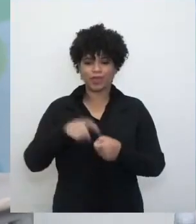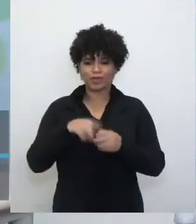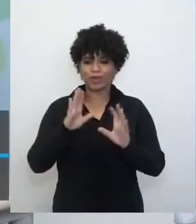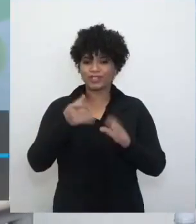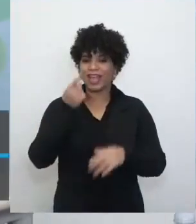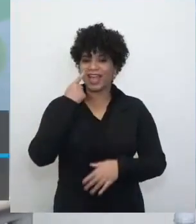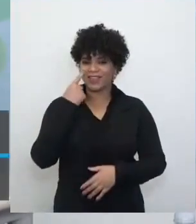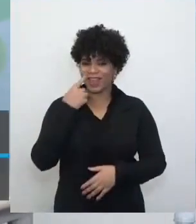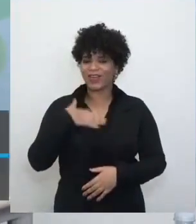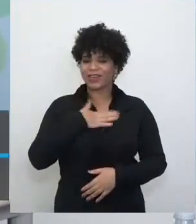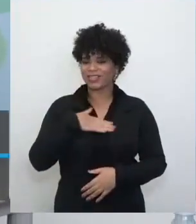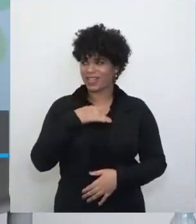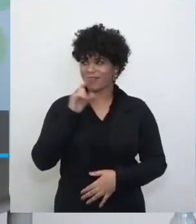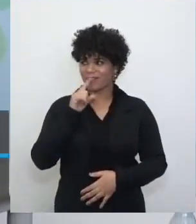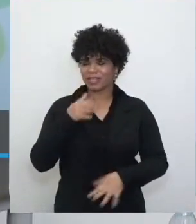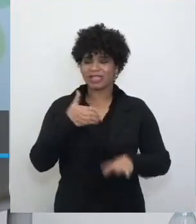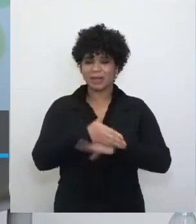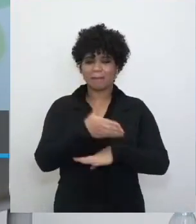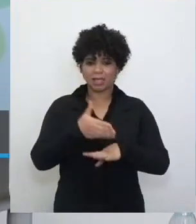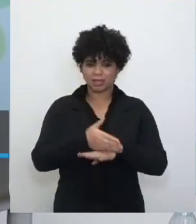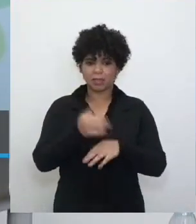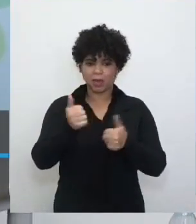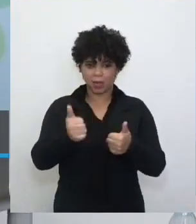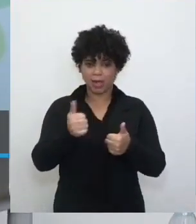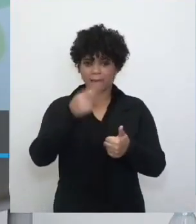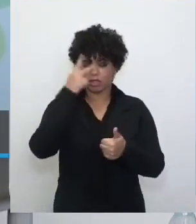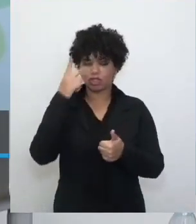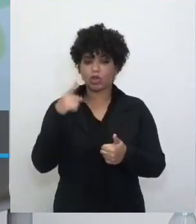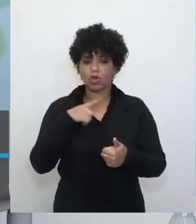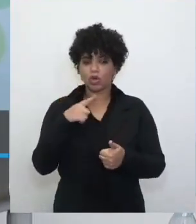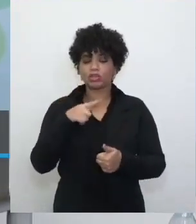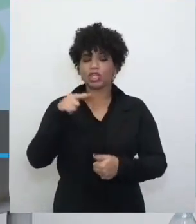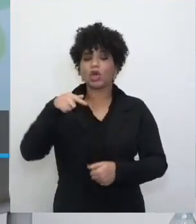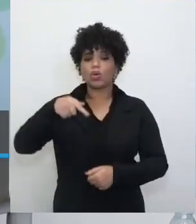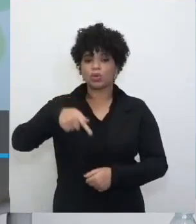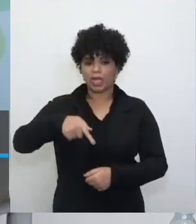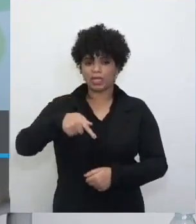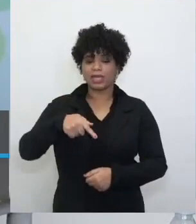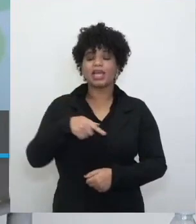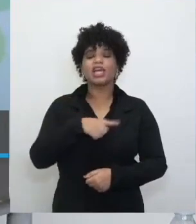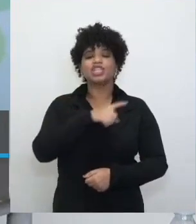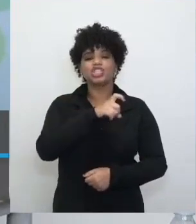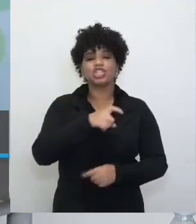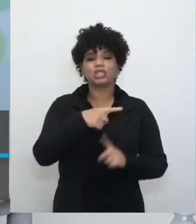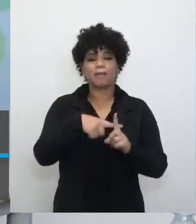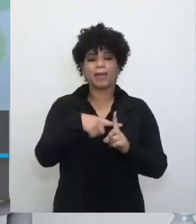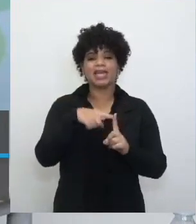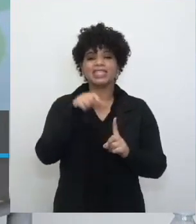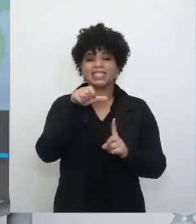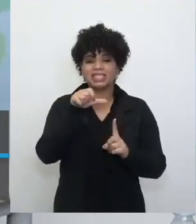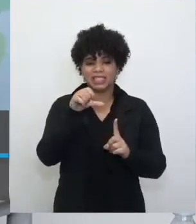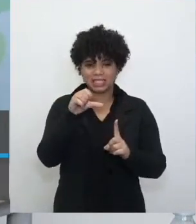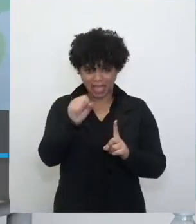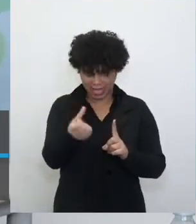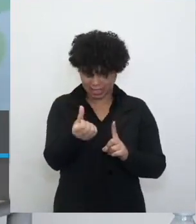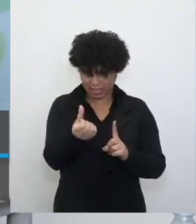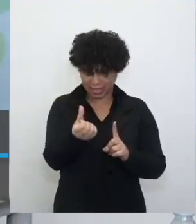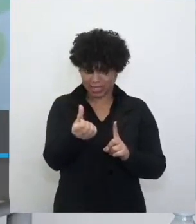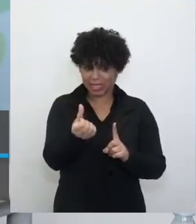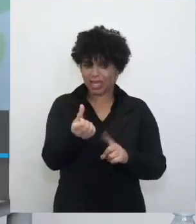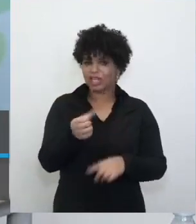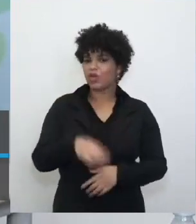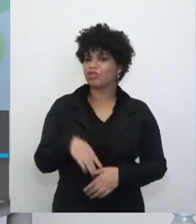Voltamos, olha, gostei de ver, a participação tá boa. O pessoal colocou lá que o Q de X deu X mais 6 e o R de X deu 9. Será que